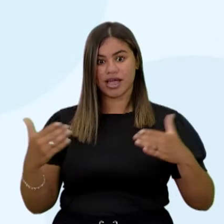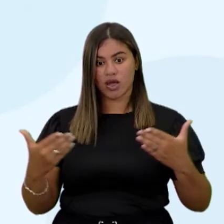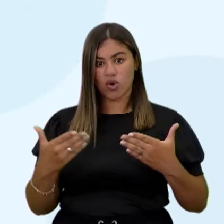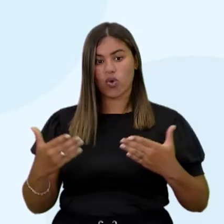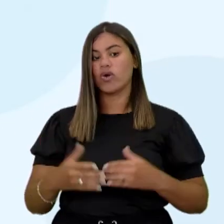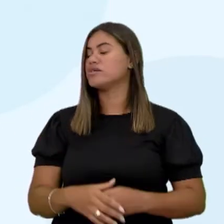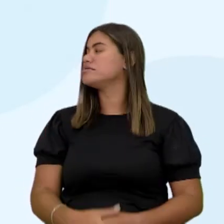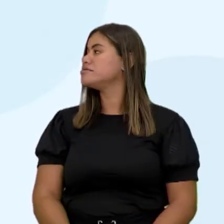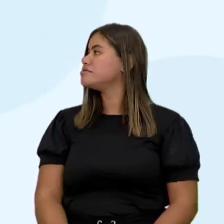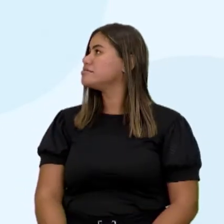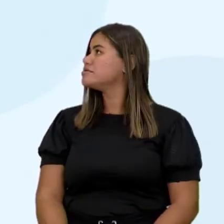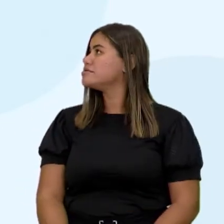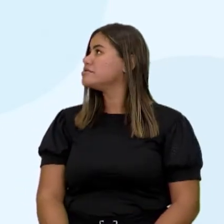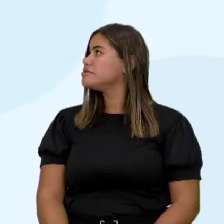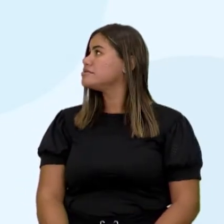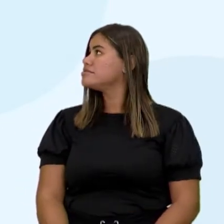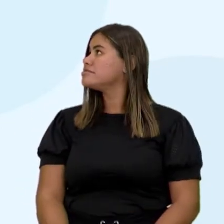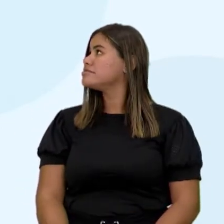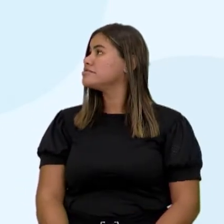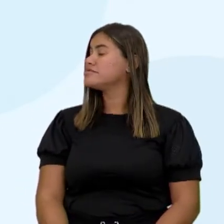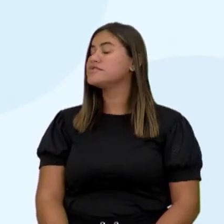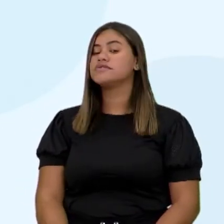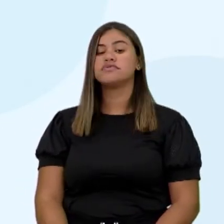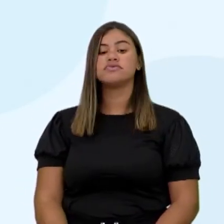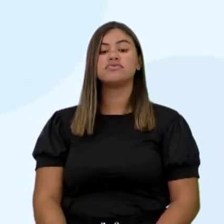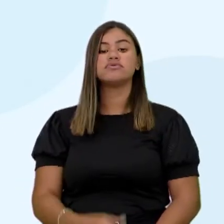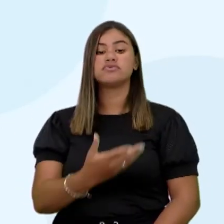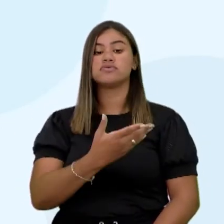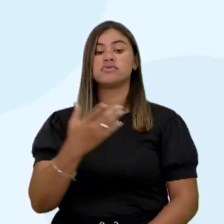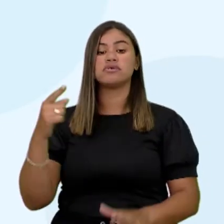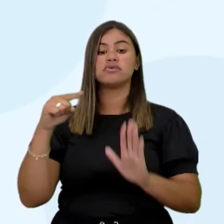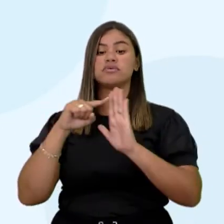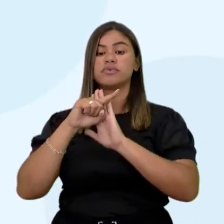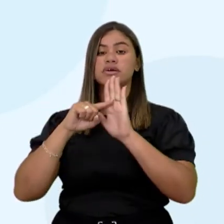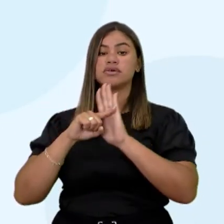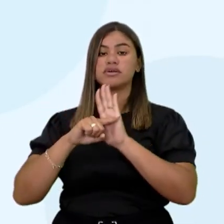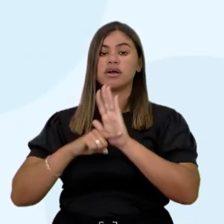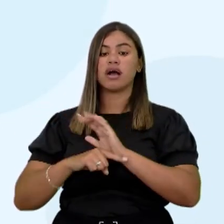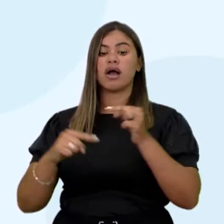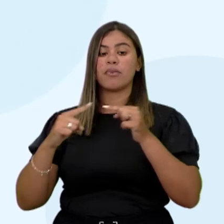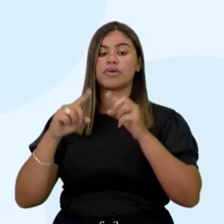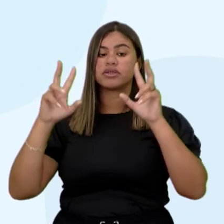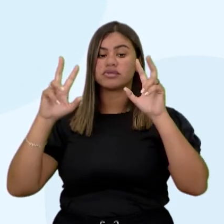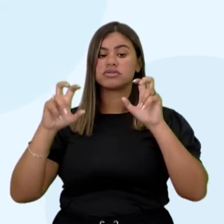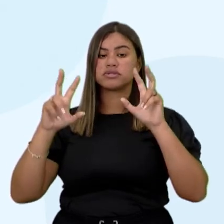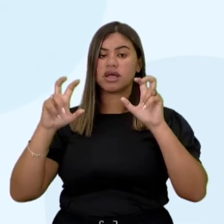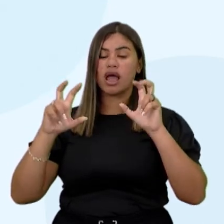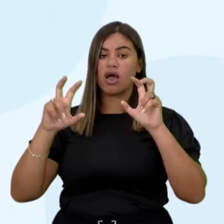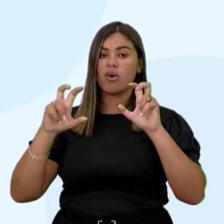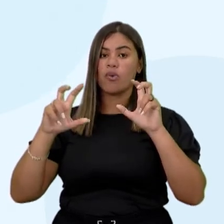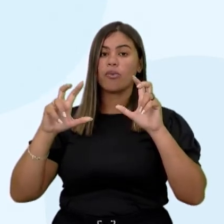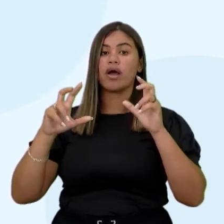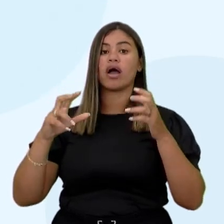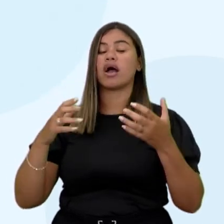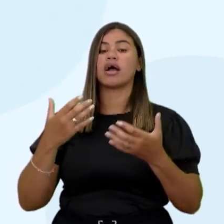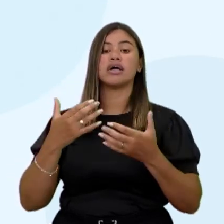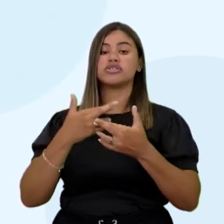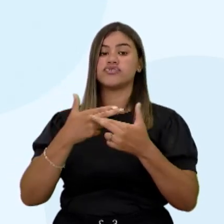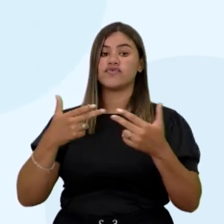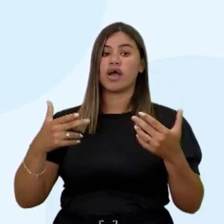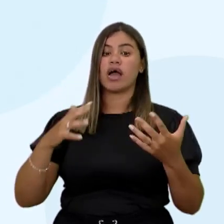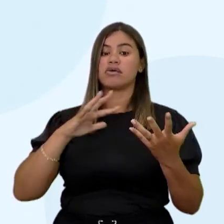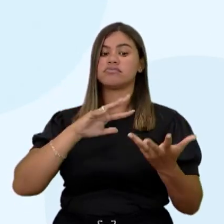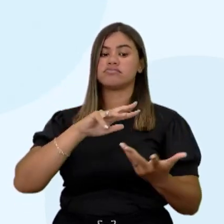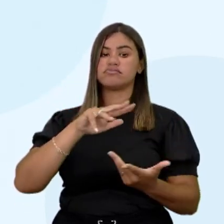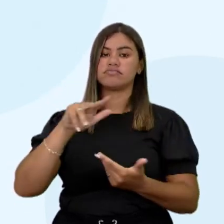essa aula. Façam um levantamento das pautas abordadas nos canais